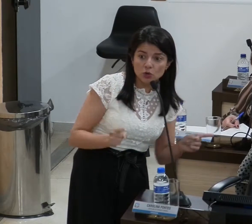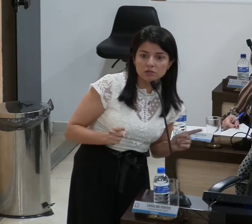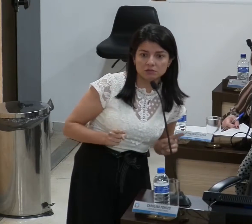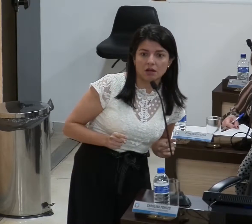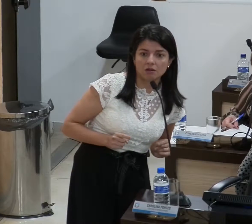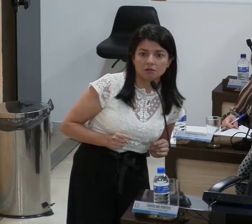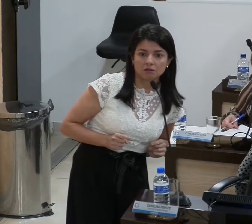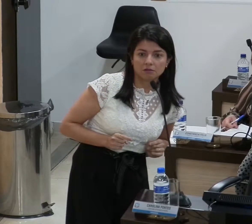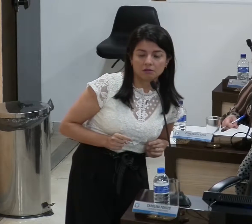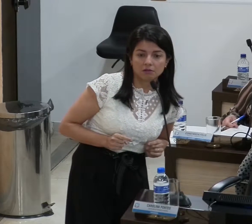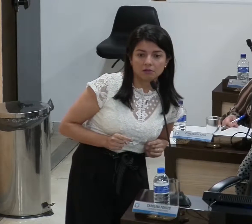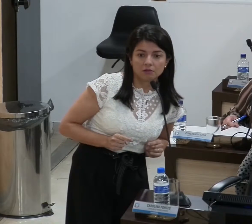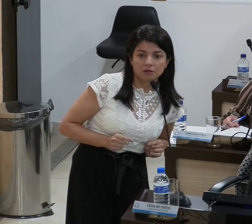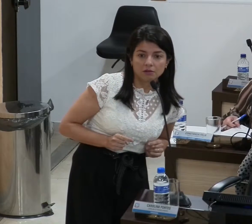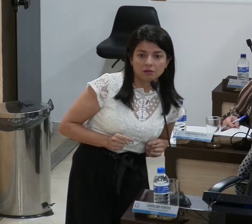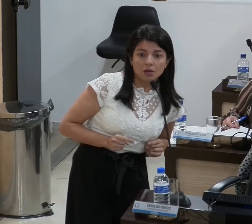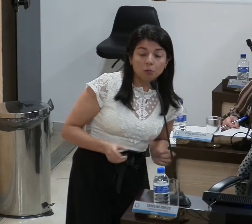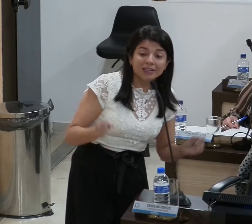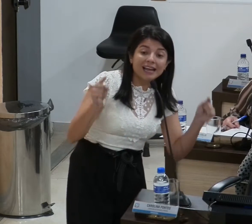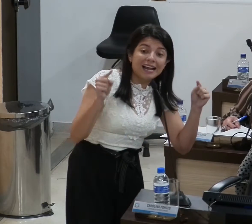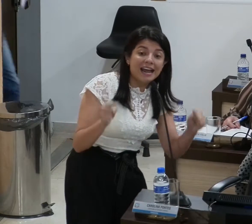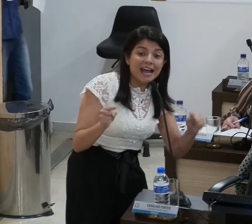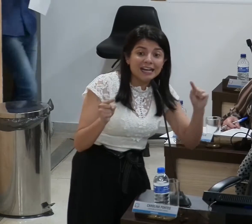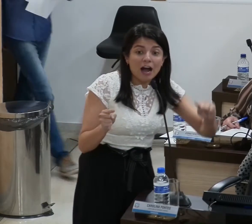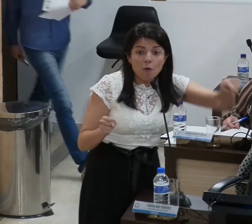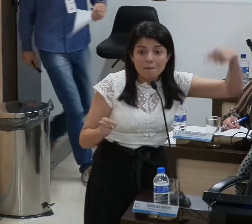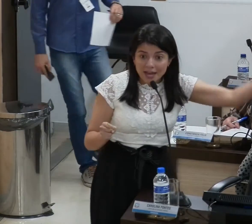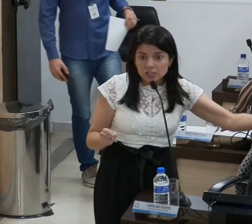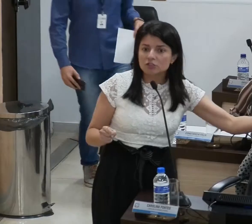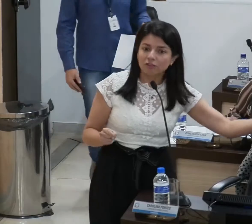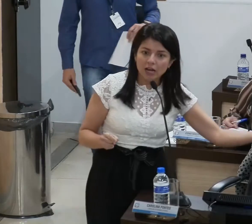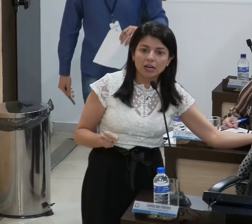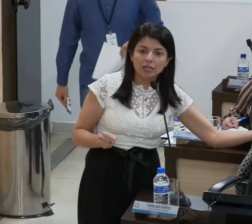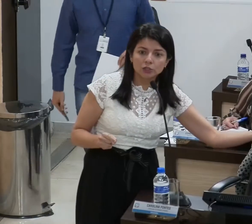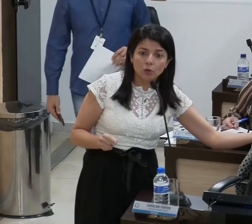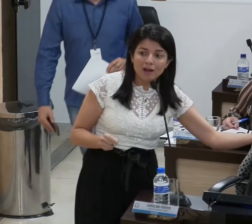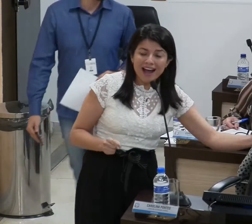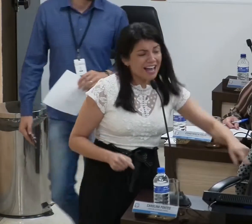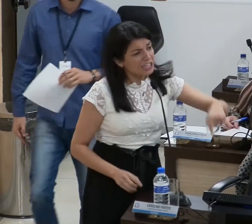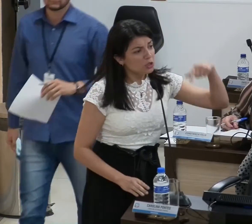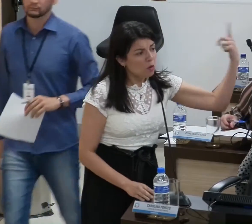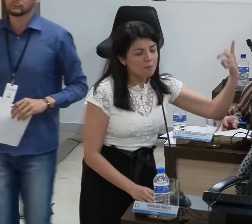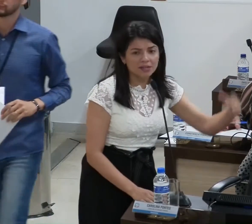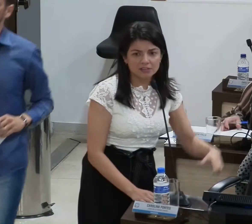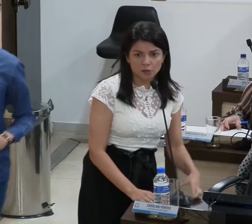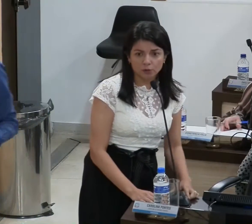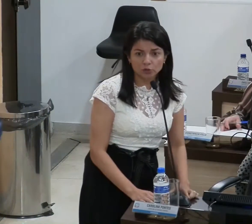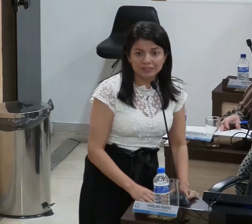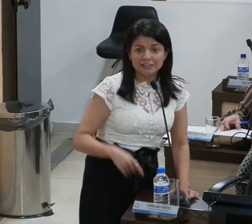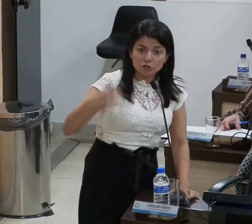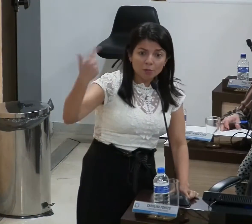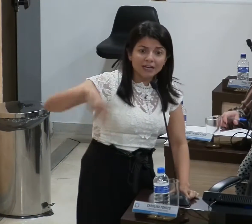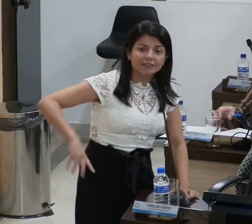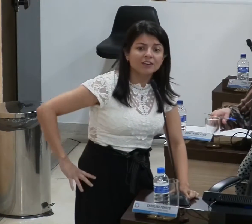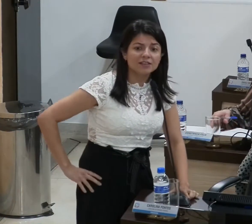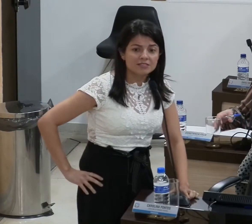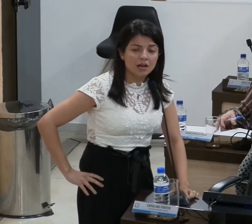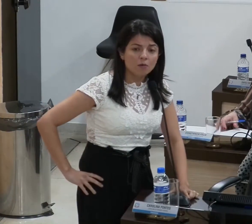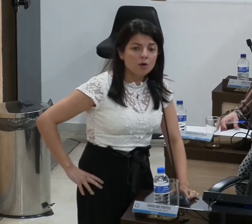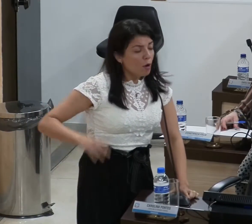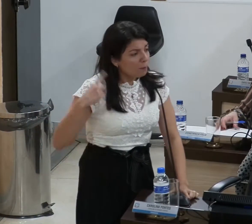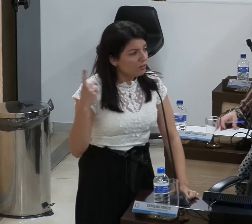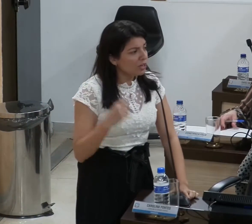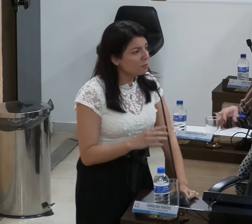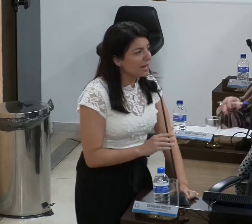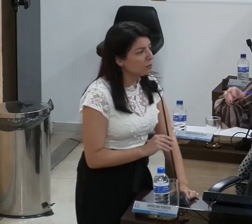Seja justa. Porque legalmente falando, há inúmeras oportunidades. Como que a